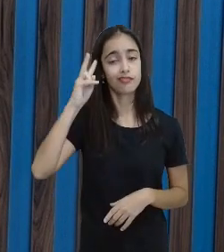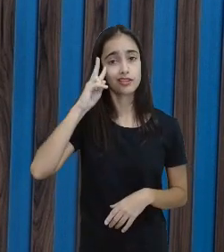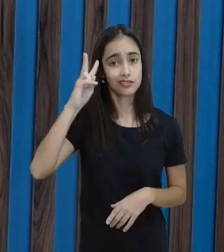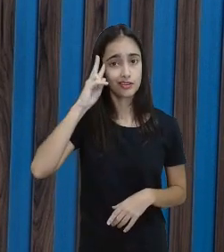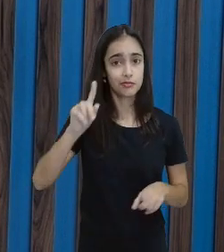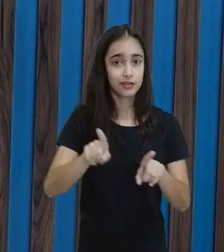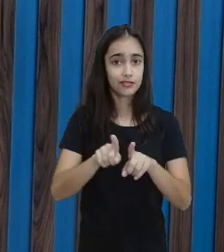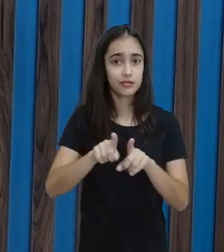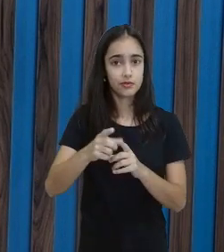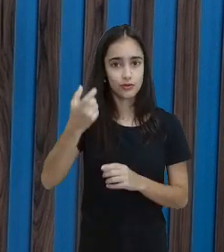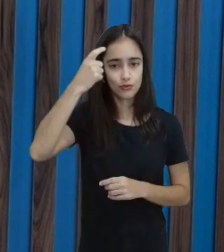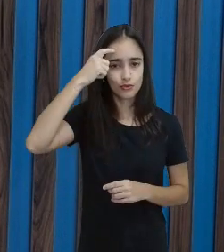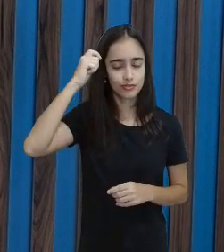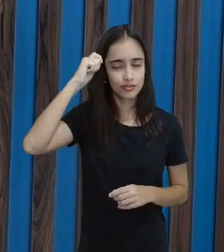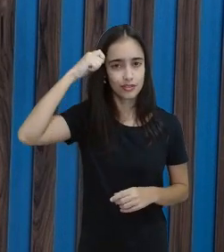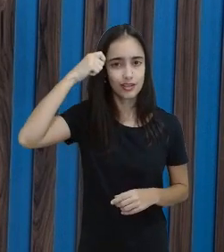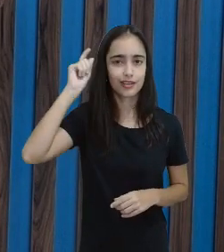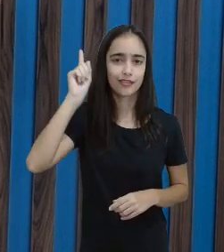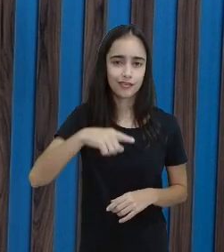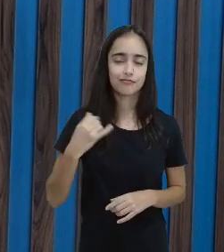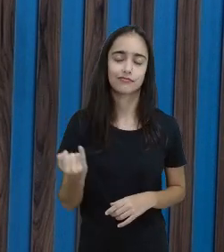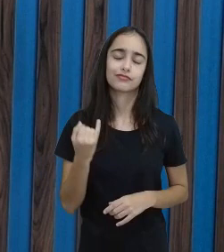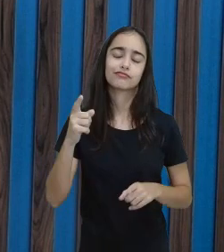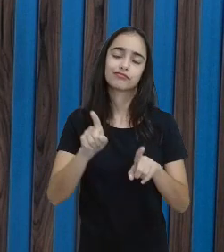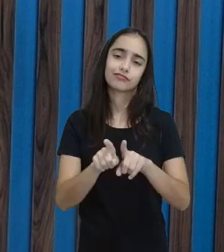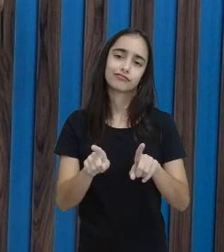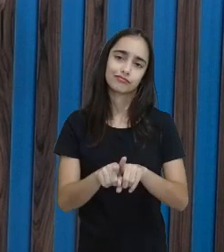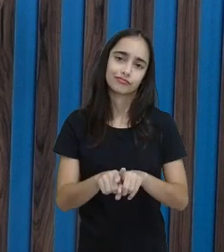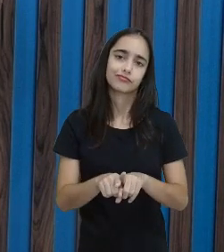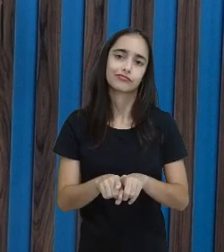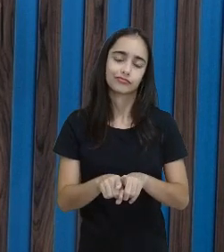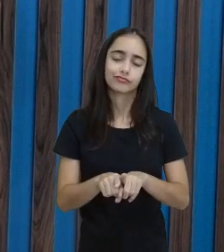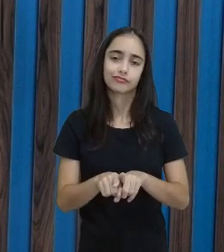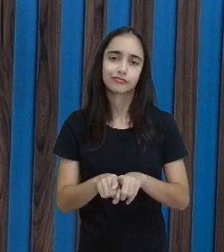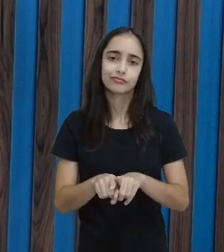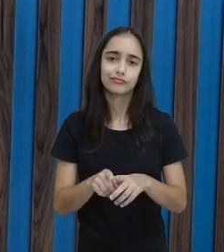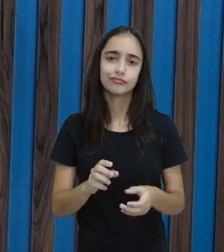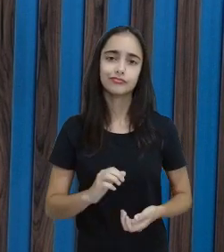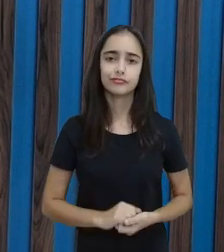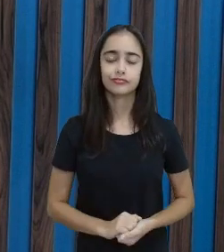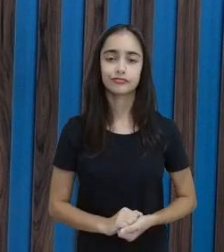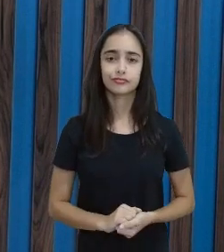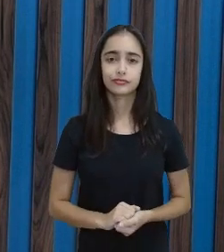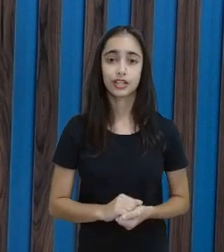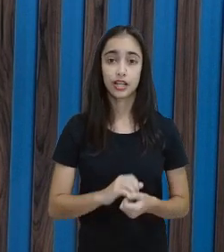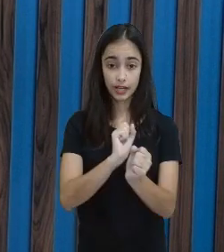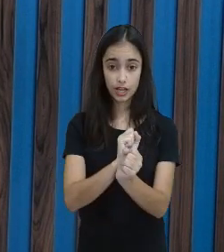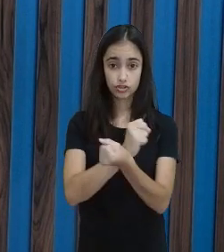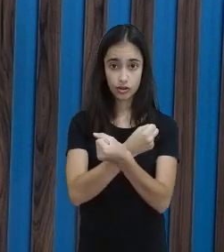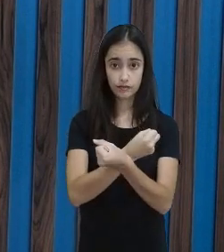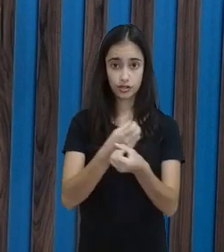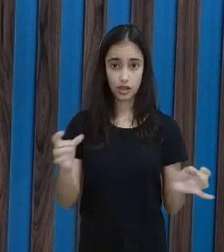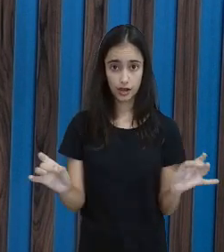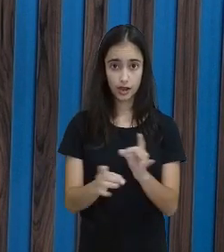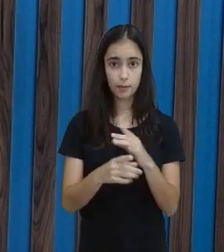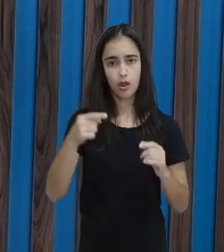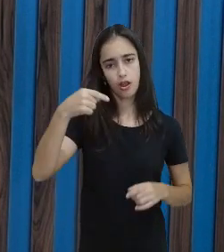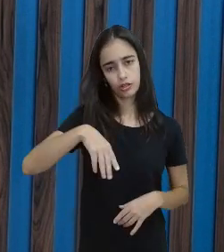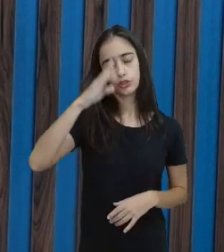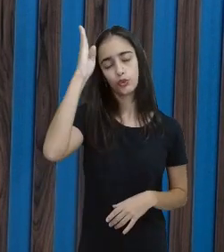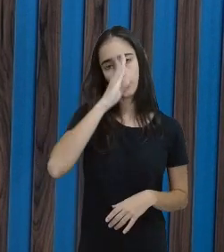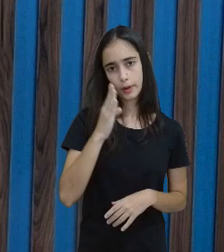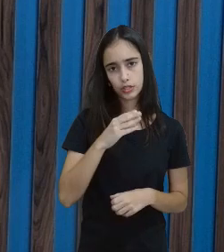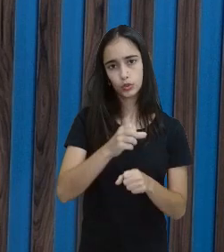Consciência Negra ele serve para isso também, que apesar de a escravidão ter acabado aqui no Brasil